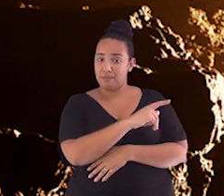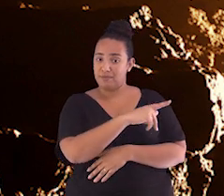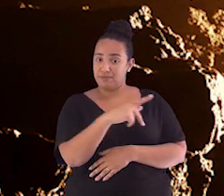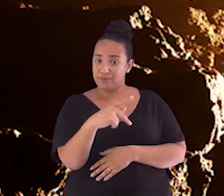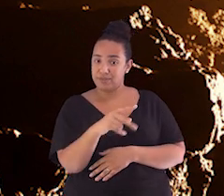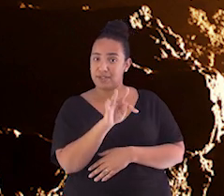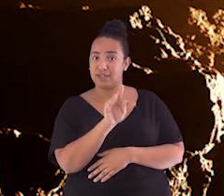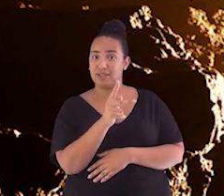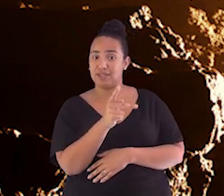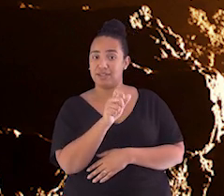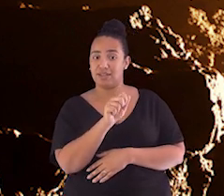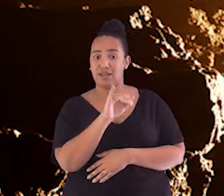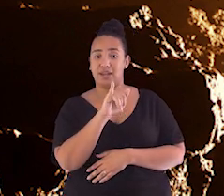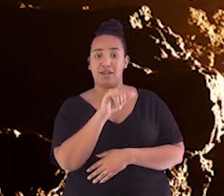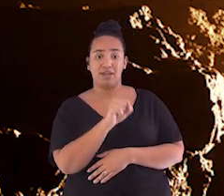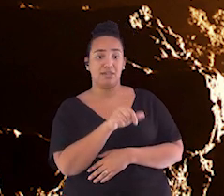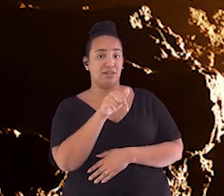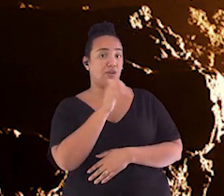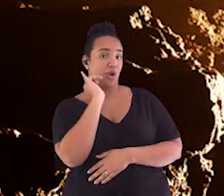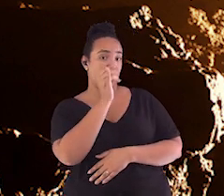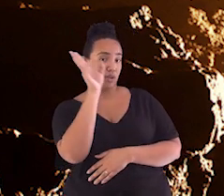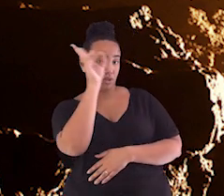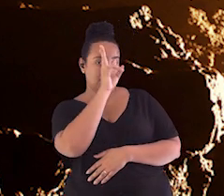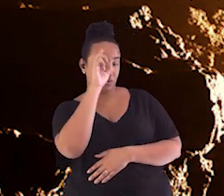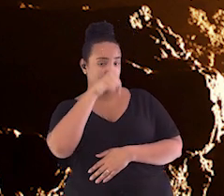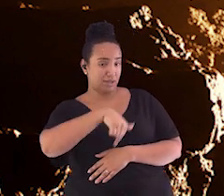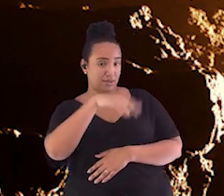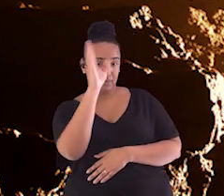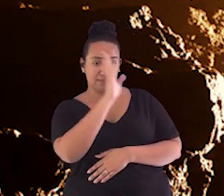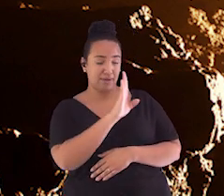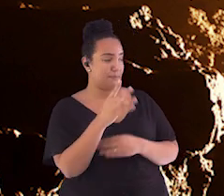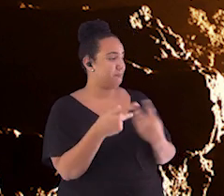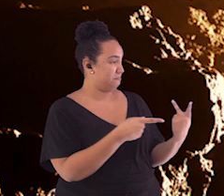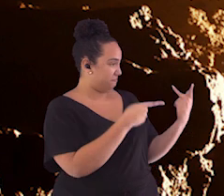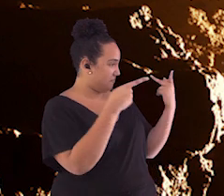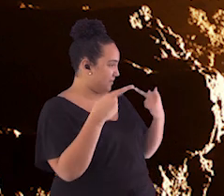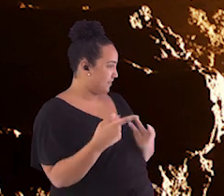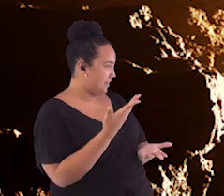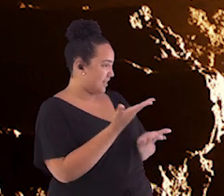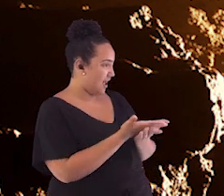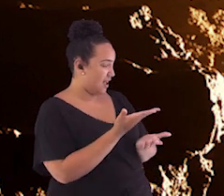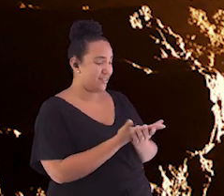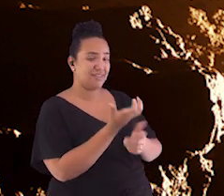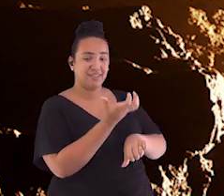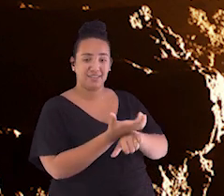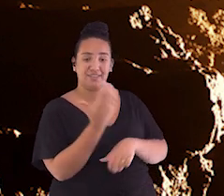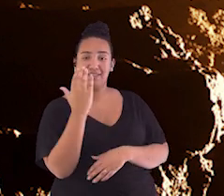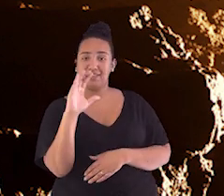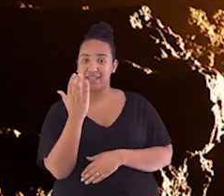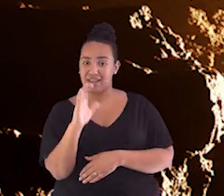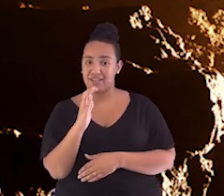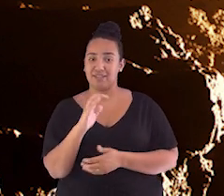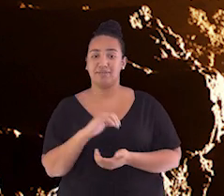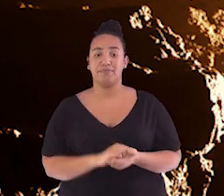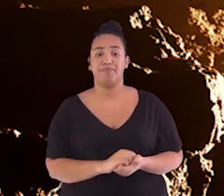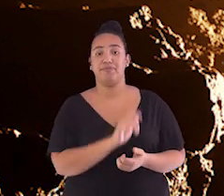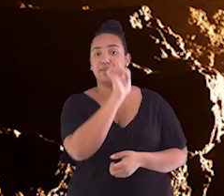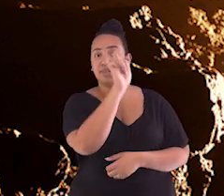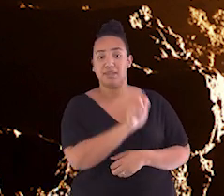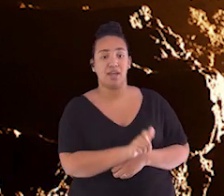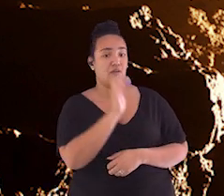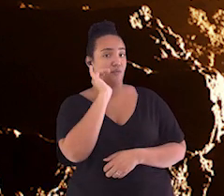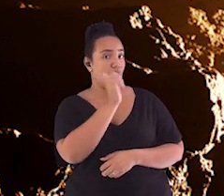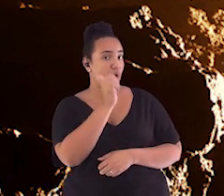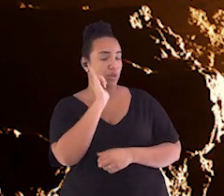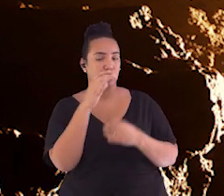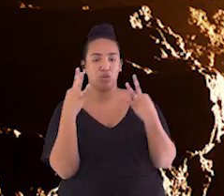a gente sobre a história das cavernas no Brasil. Seja bem-vinda a essa aula de ciências, tá? E ela vai contar tudo